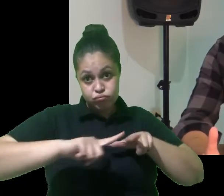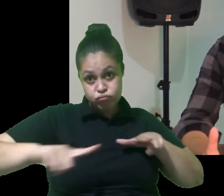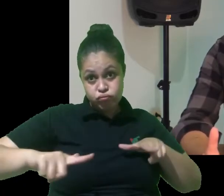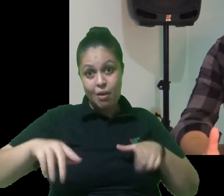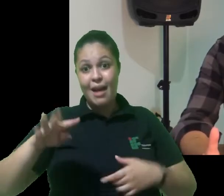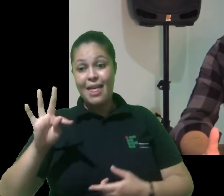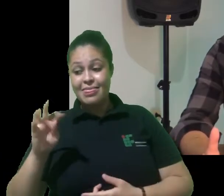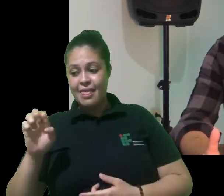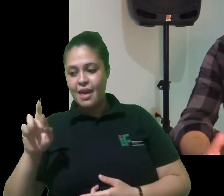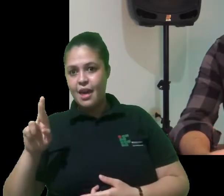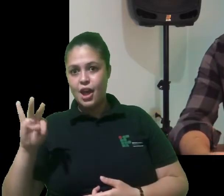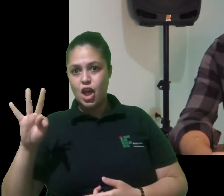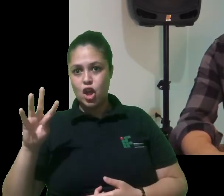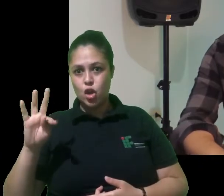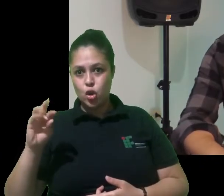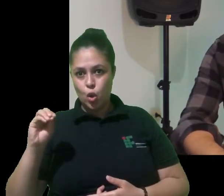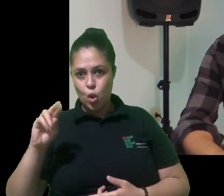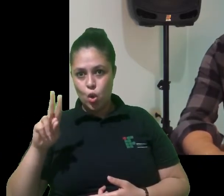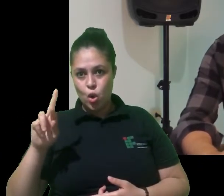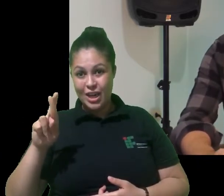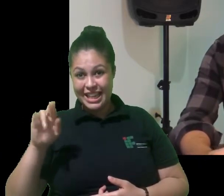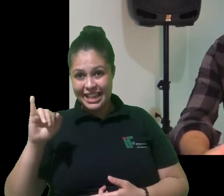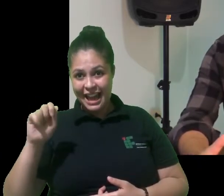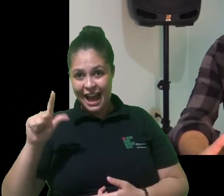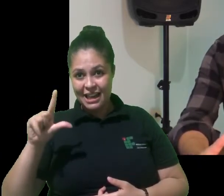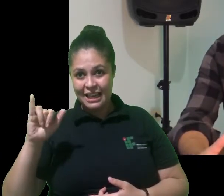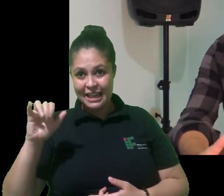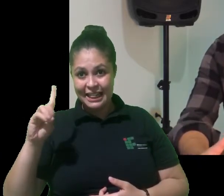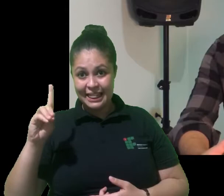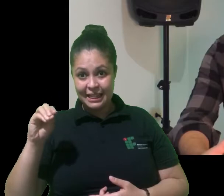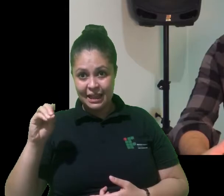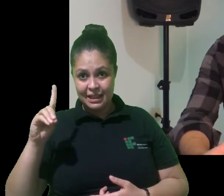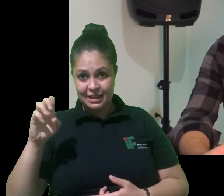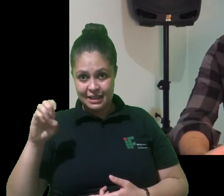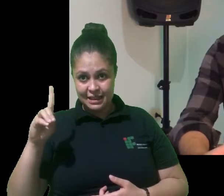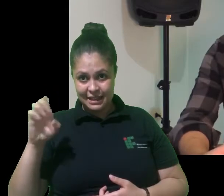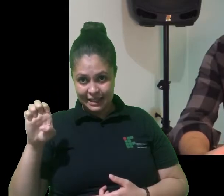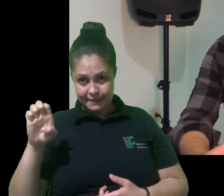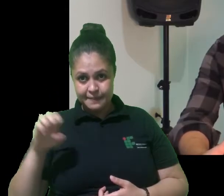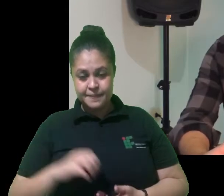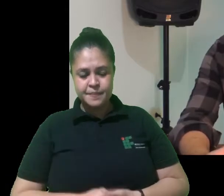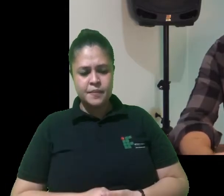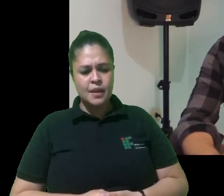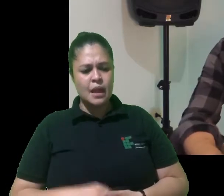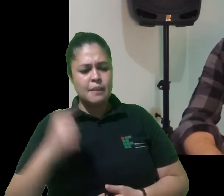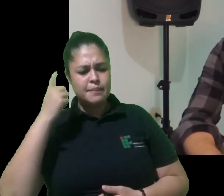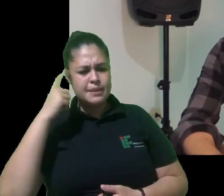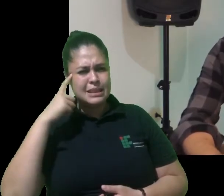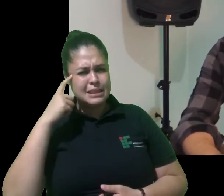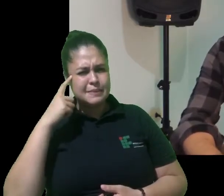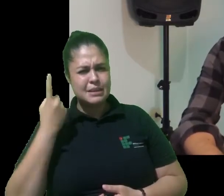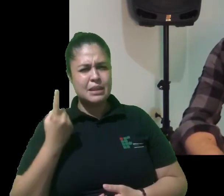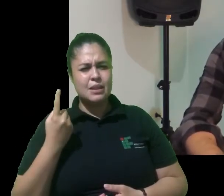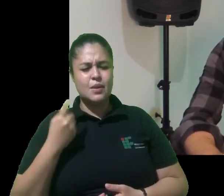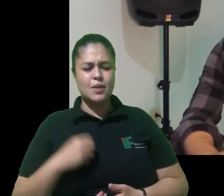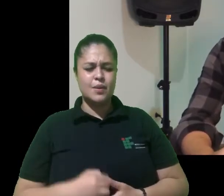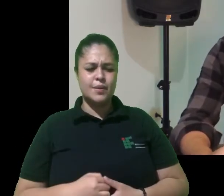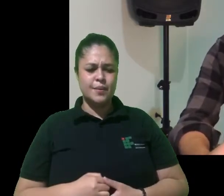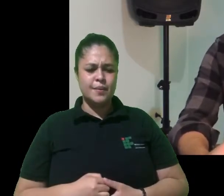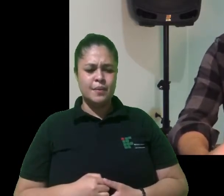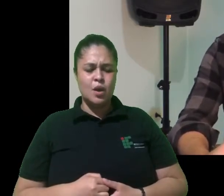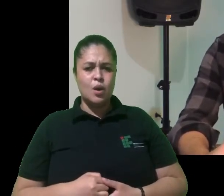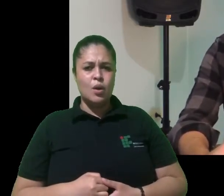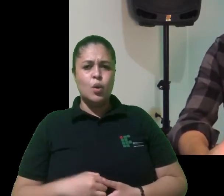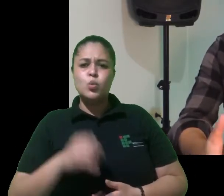denominamos territorialidades. E elas se distribuem. Sendo assim, por exemplo, se pensamos na